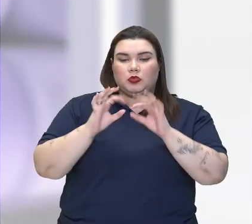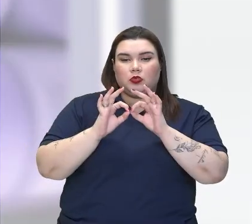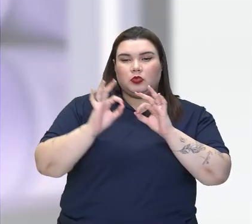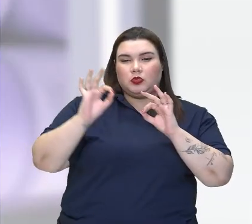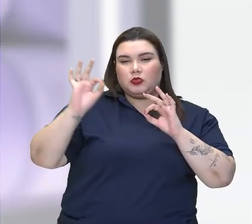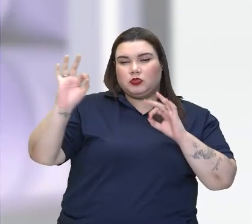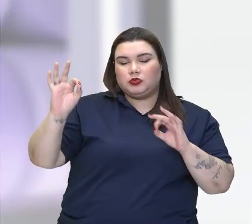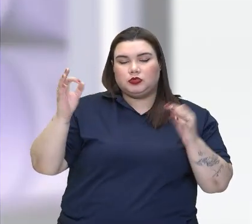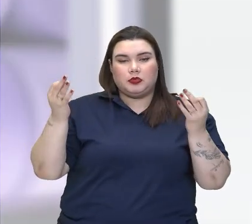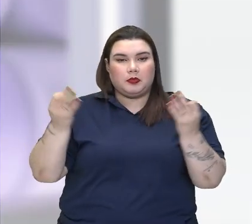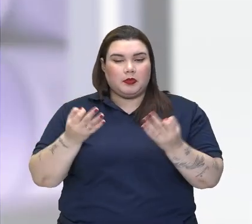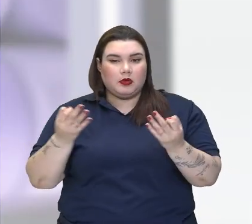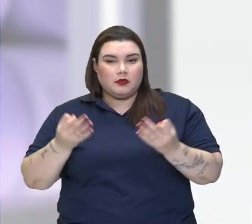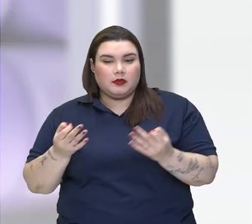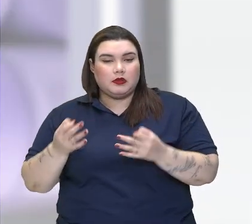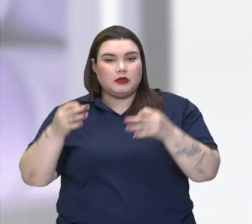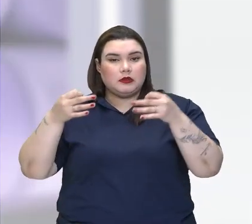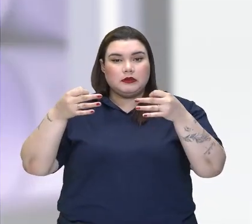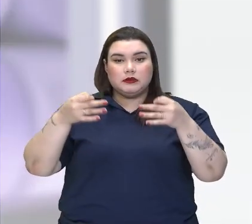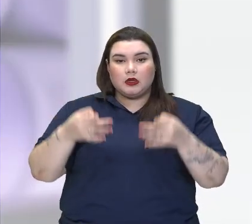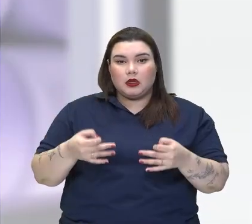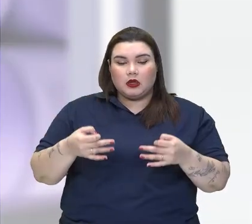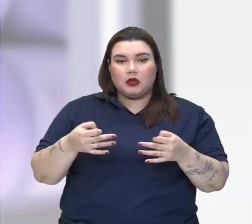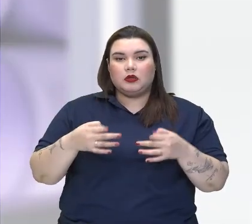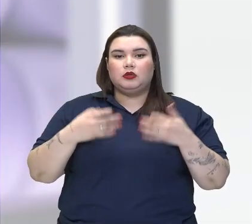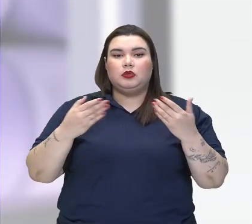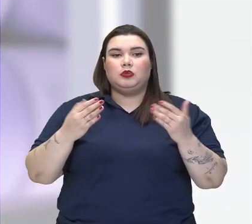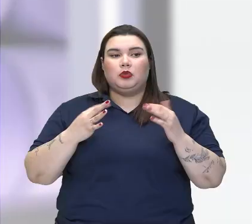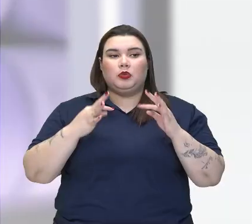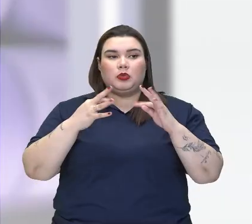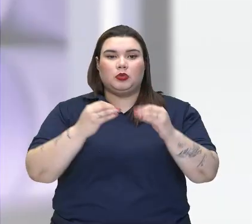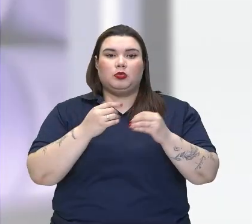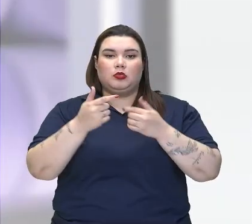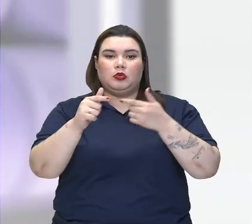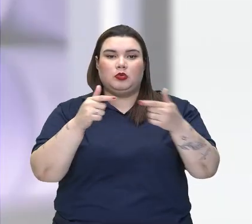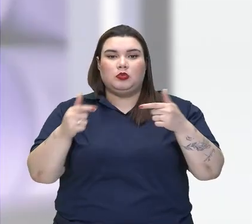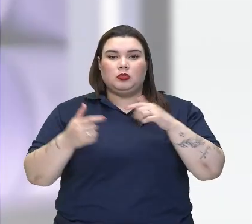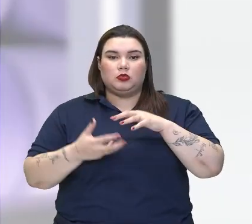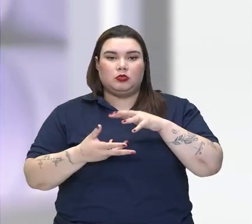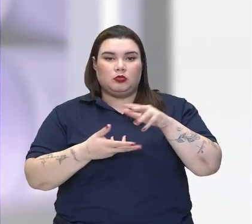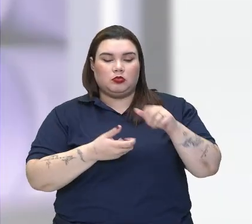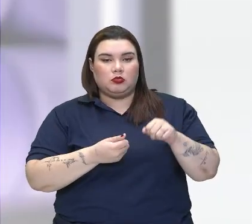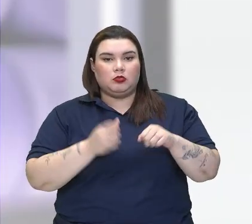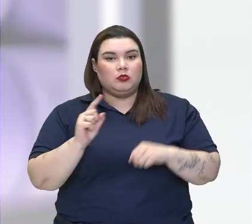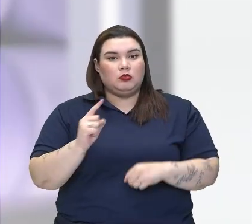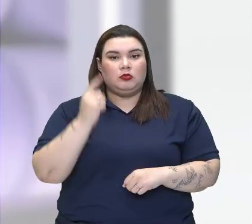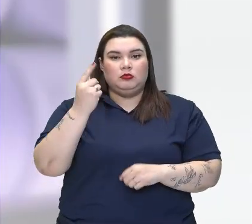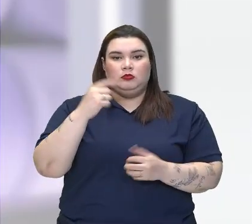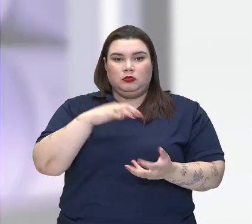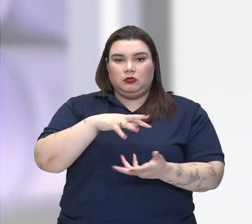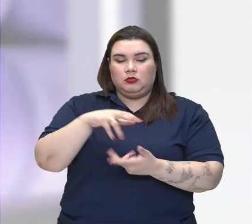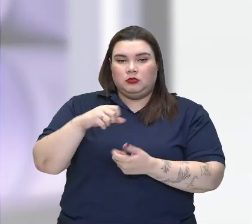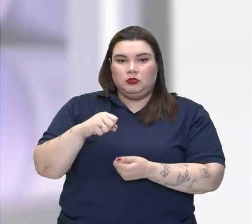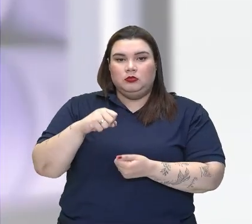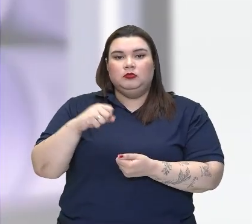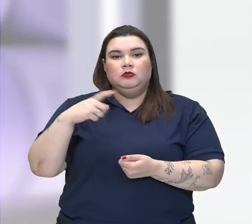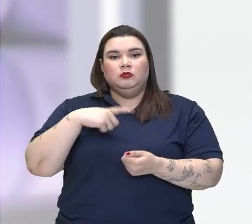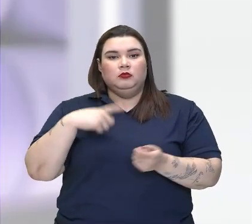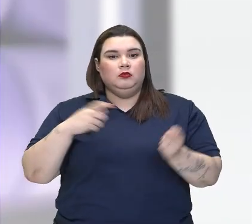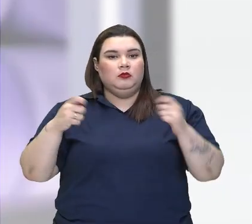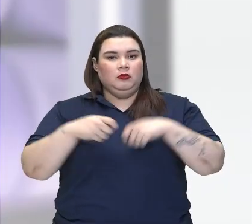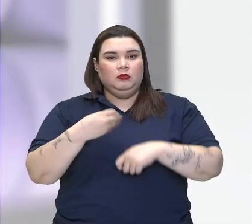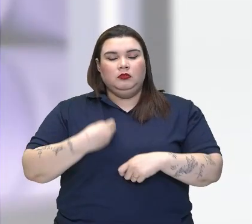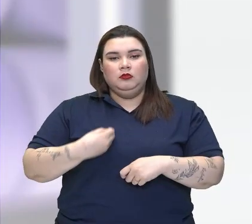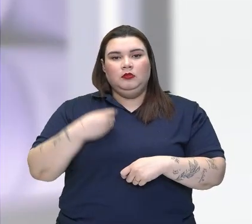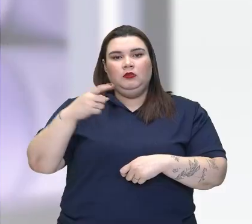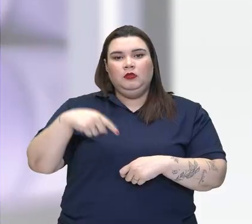tão perfeita, tão exata, que de todos os planetas do Sistema Solar, o único planeta em que há condições para ter vida é